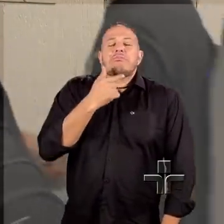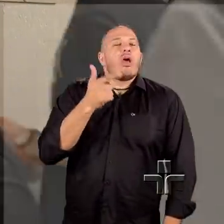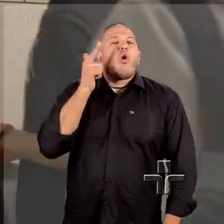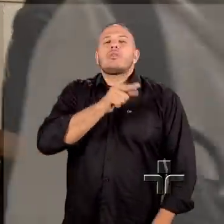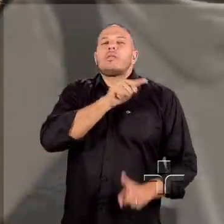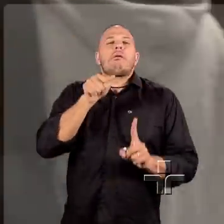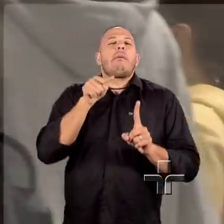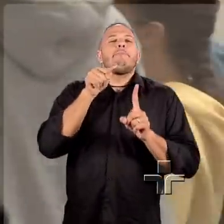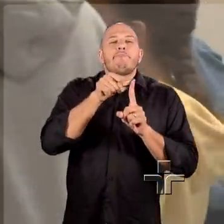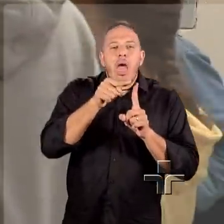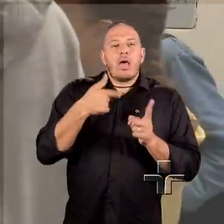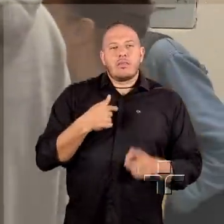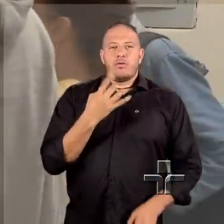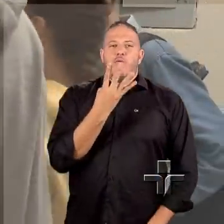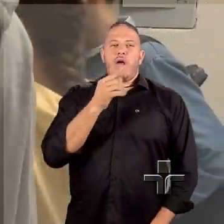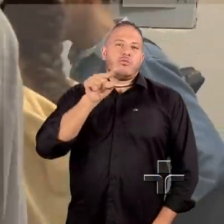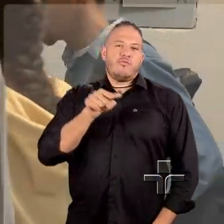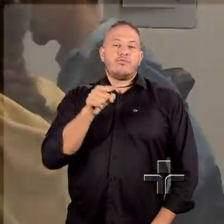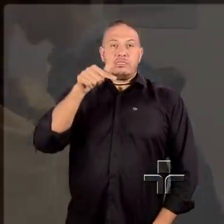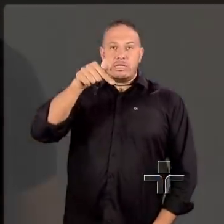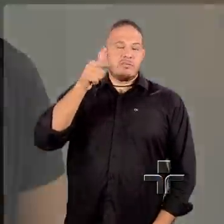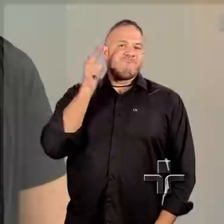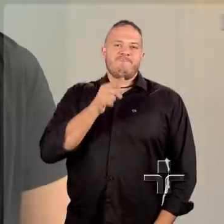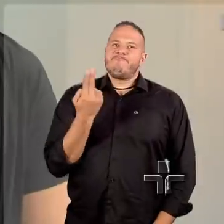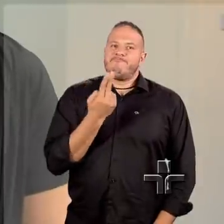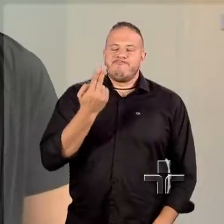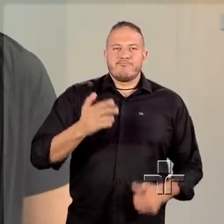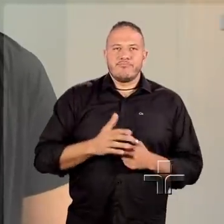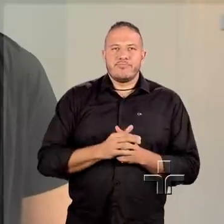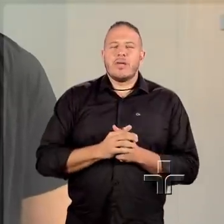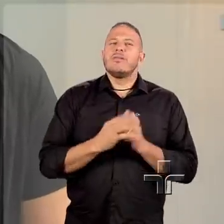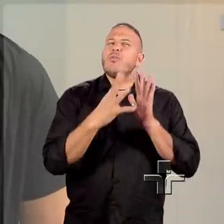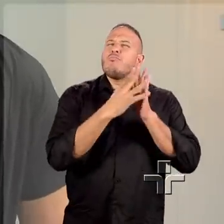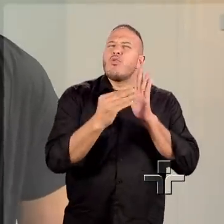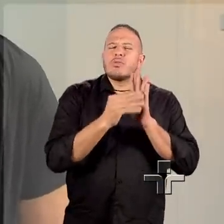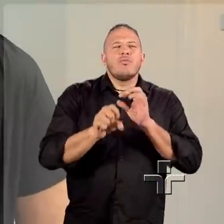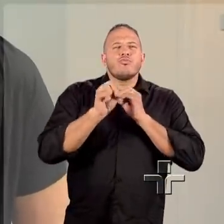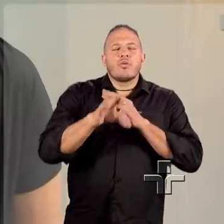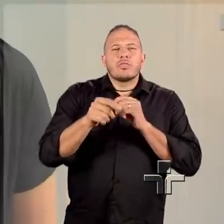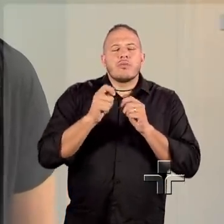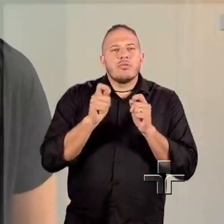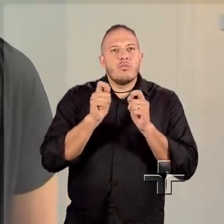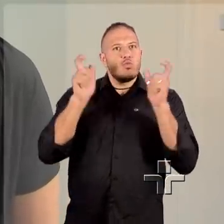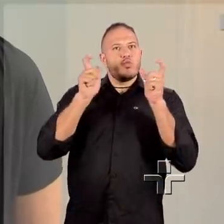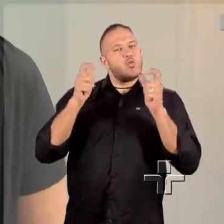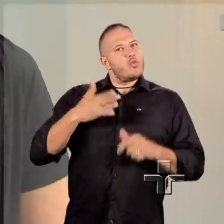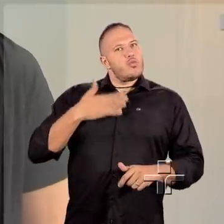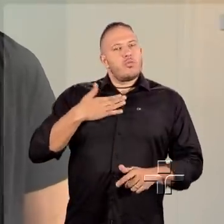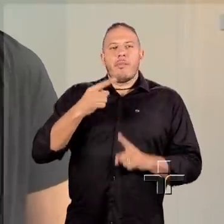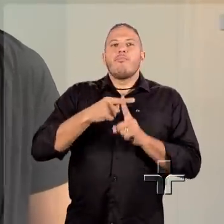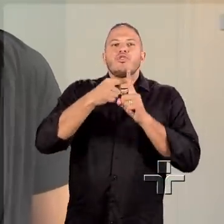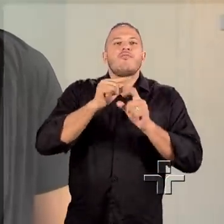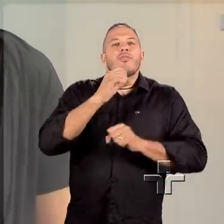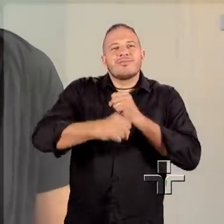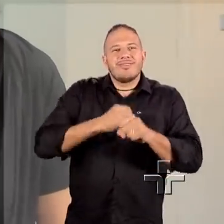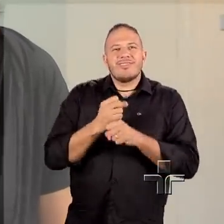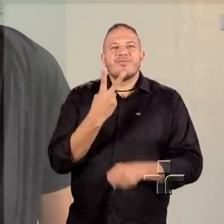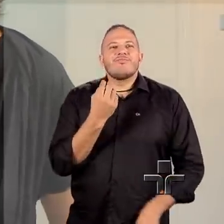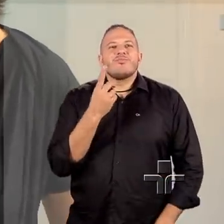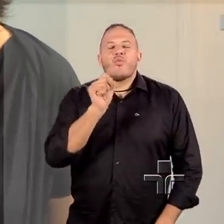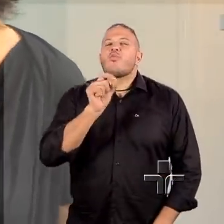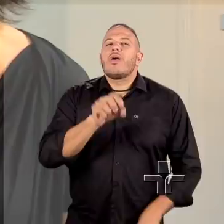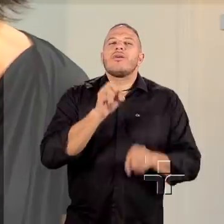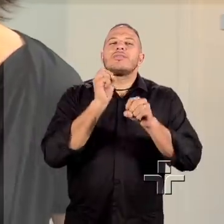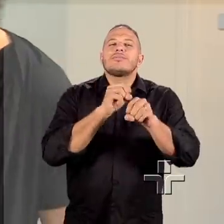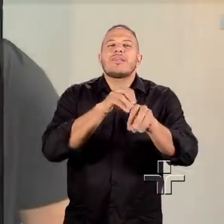conseguiram atingir a meta de 4,7. Um modelo de educação que surpreendeu positivamente em 2018 foi o